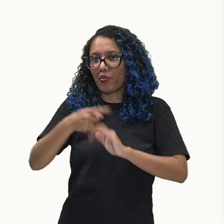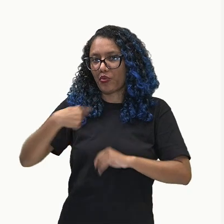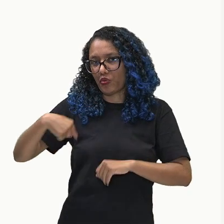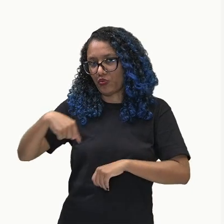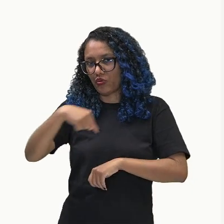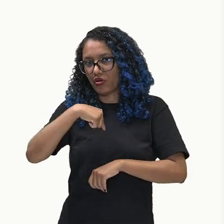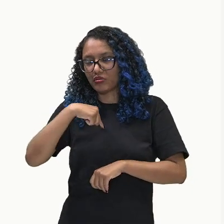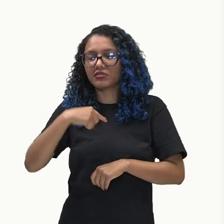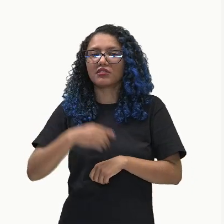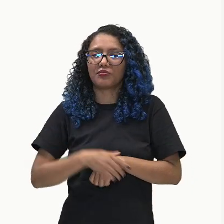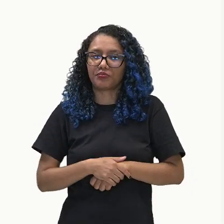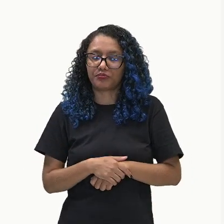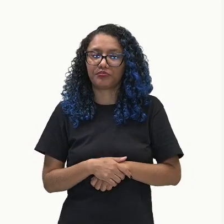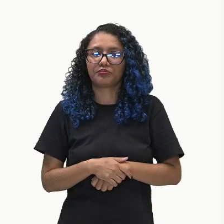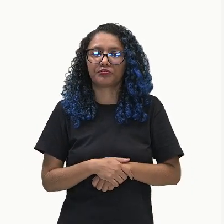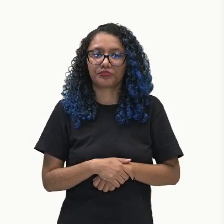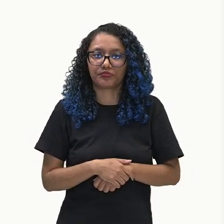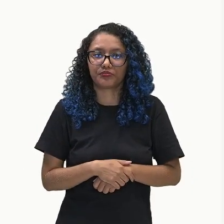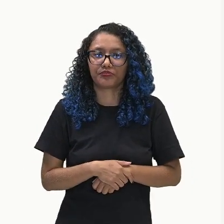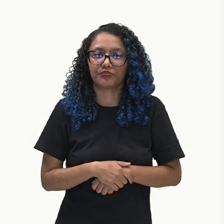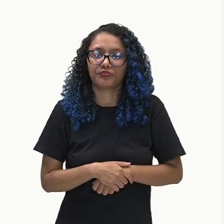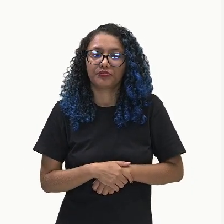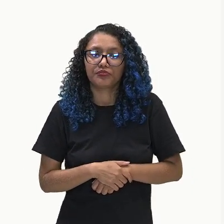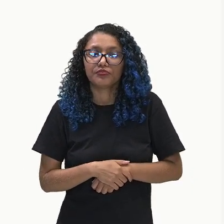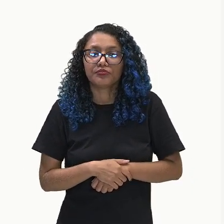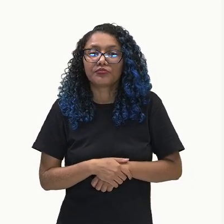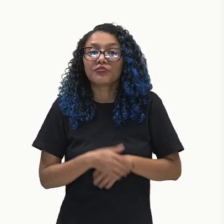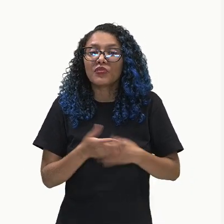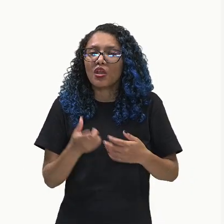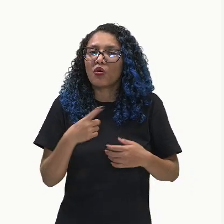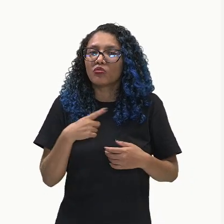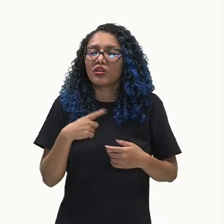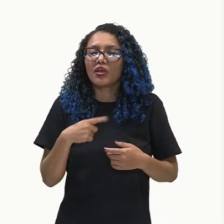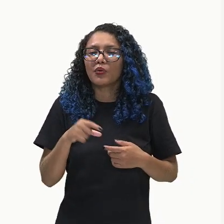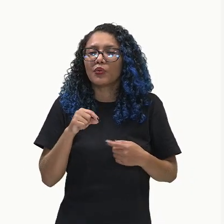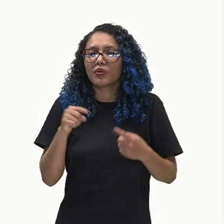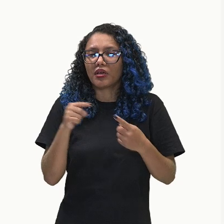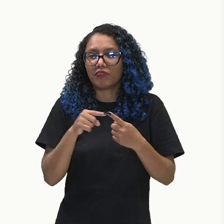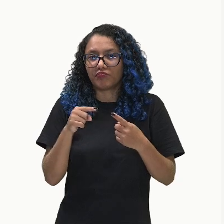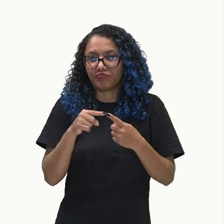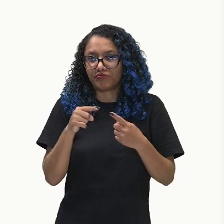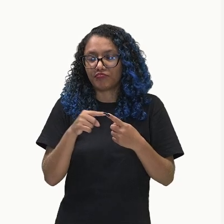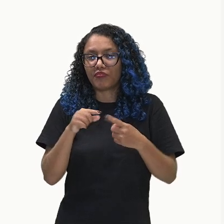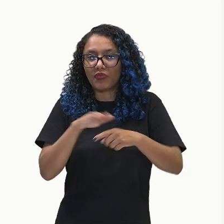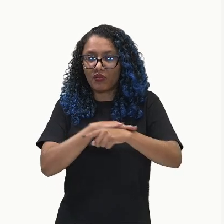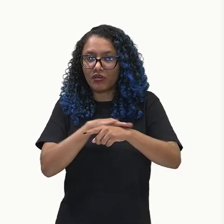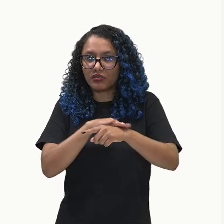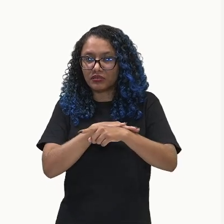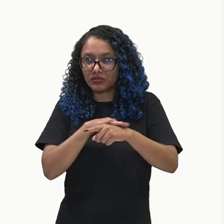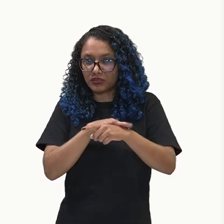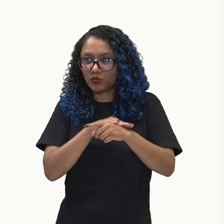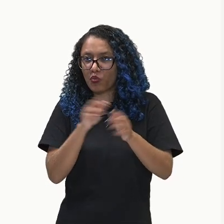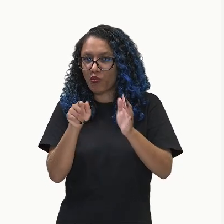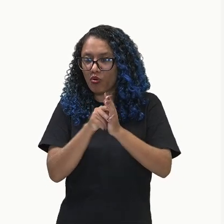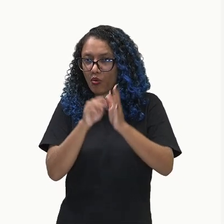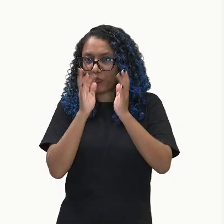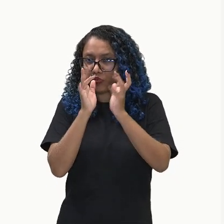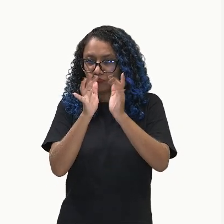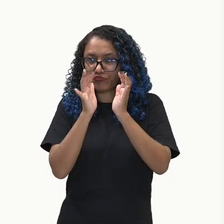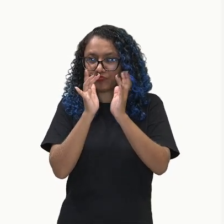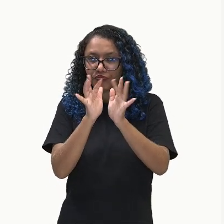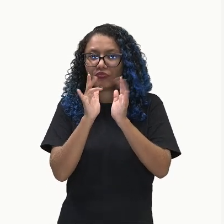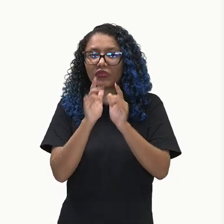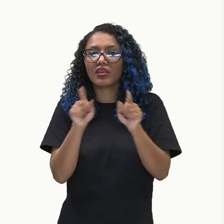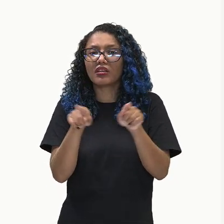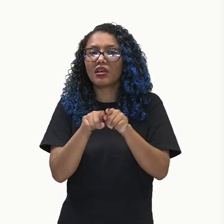sistema nervoso, ele é constituído por tecido nervoso e permite a